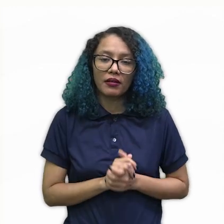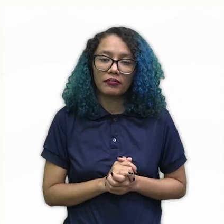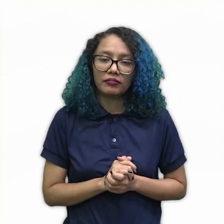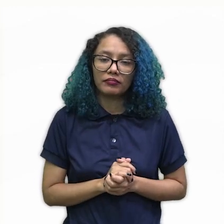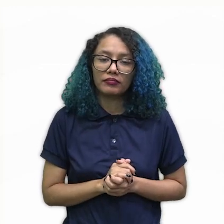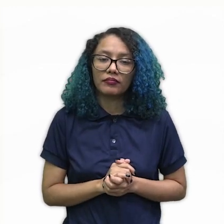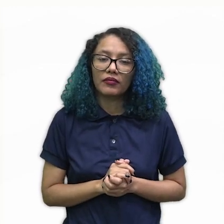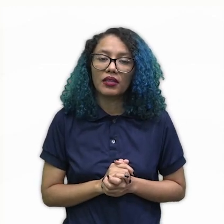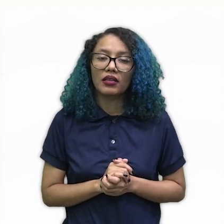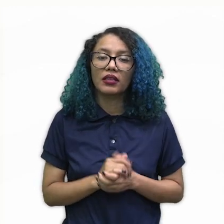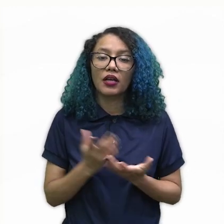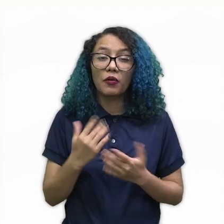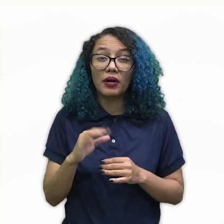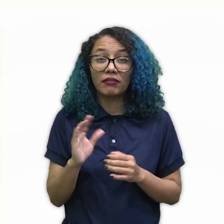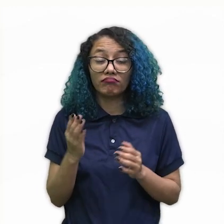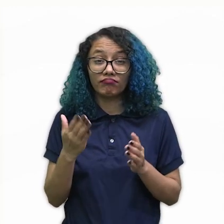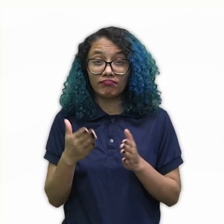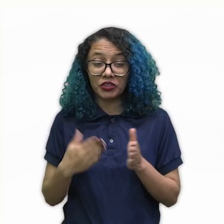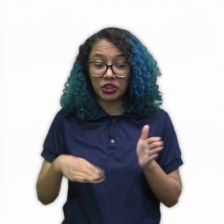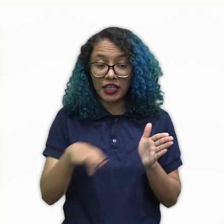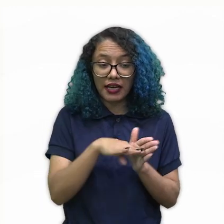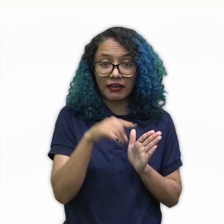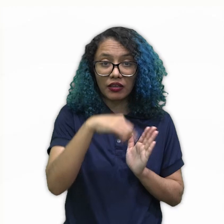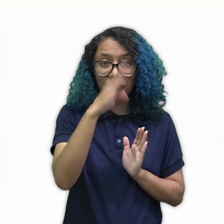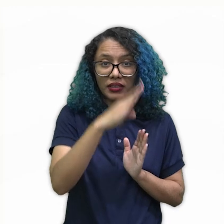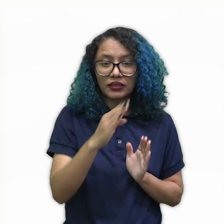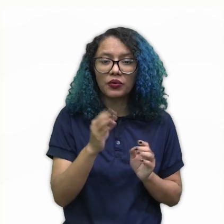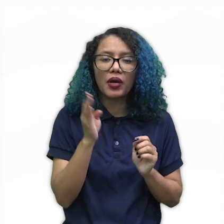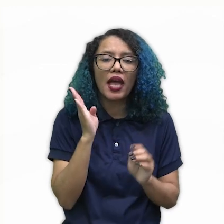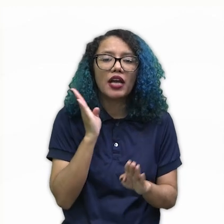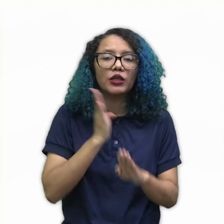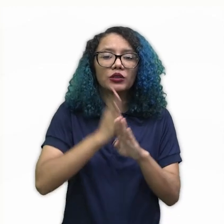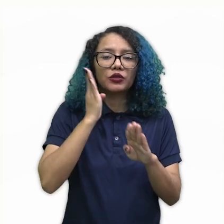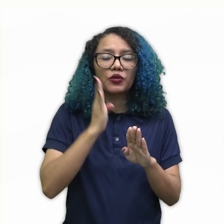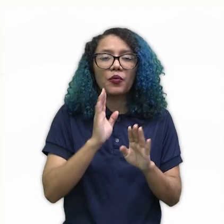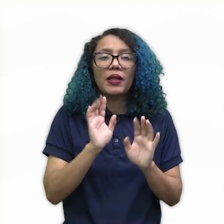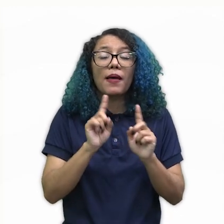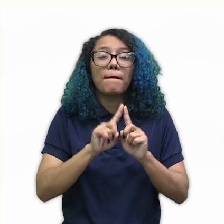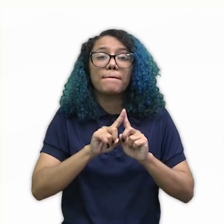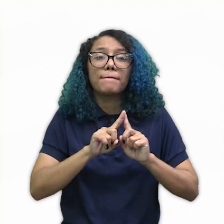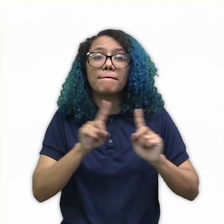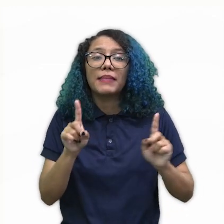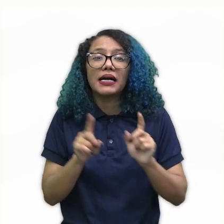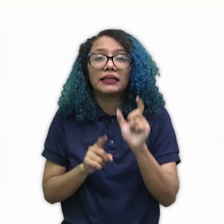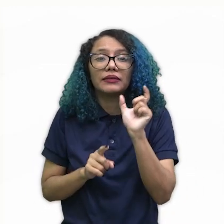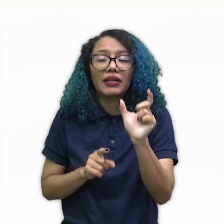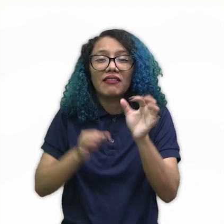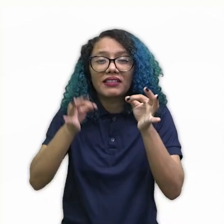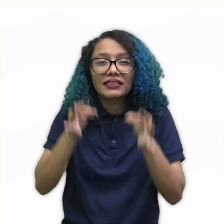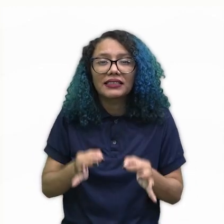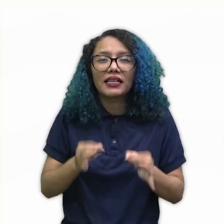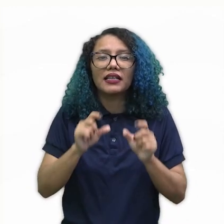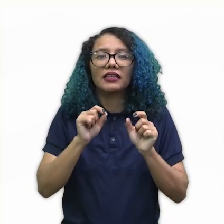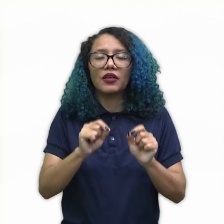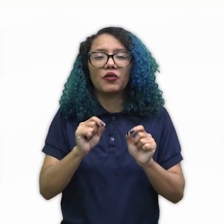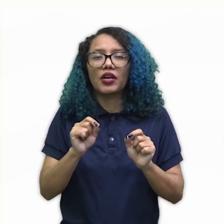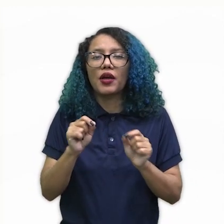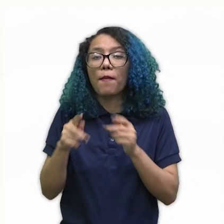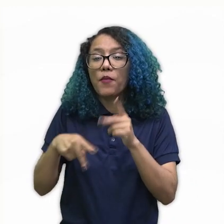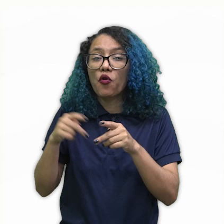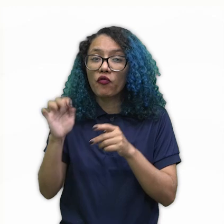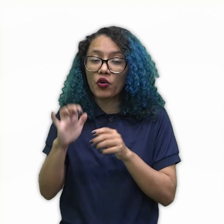como descobrimento, nessa chegada dos portugueses, o termo mais correto mesmo, turma, é invasão dos povos